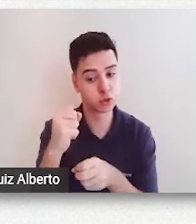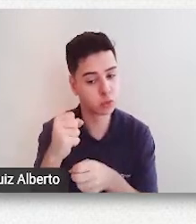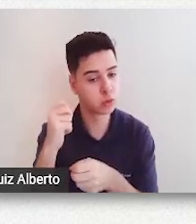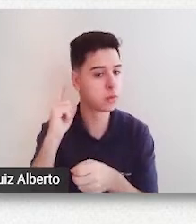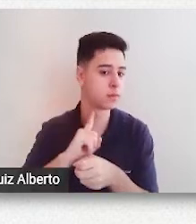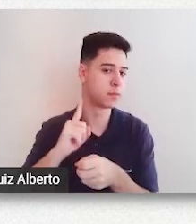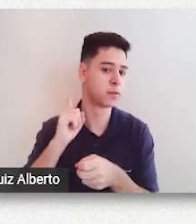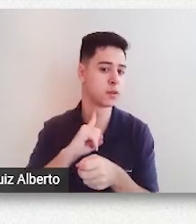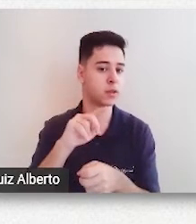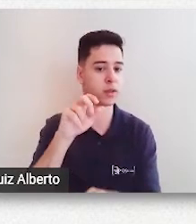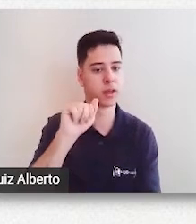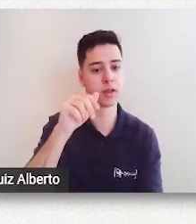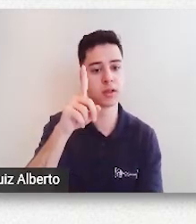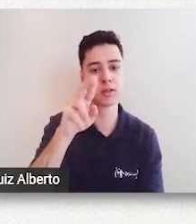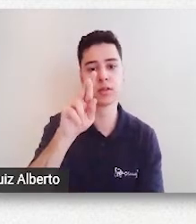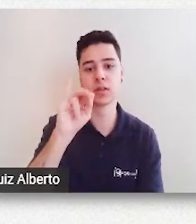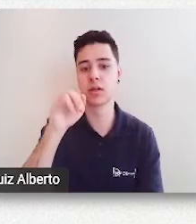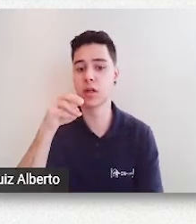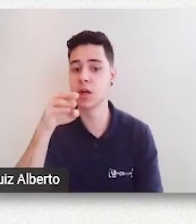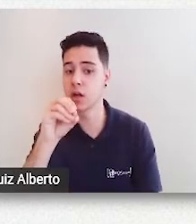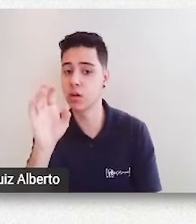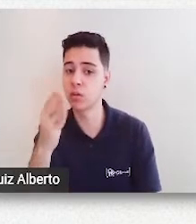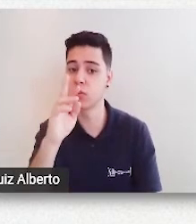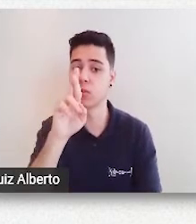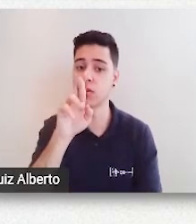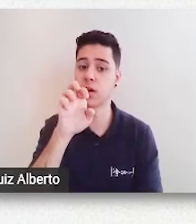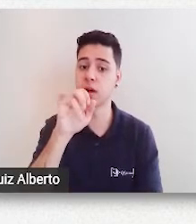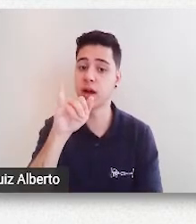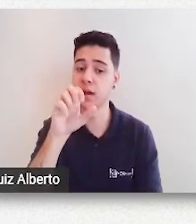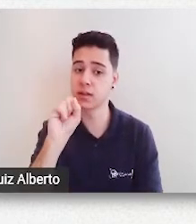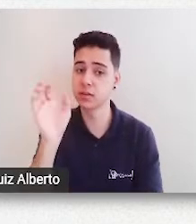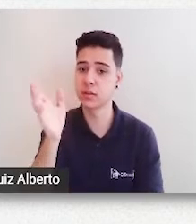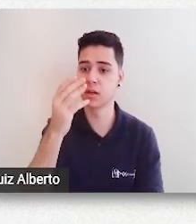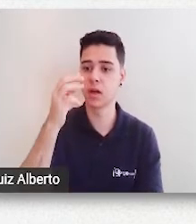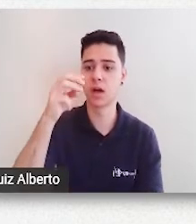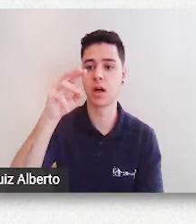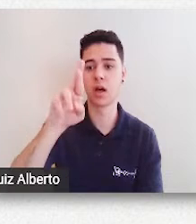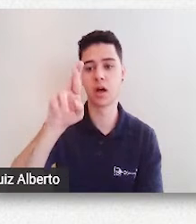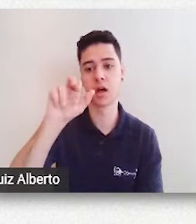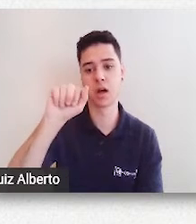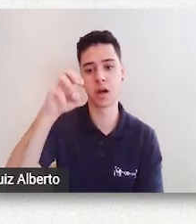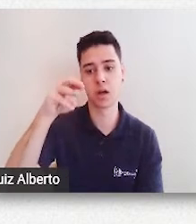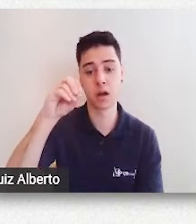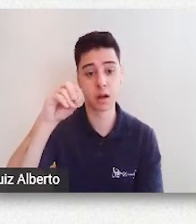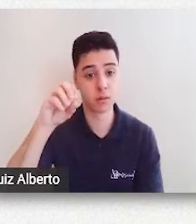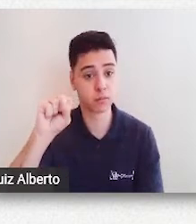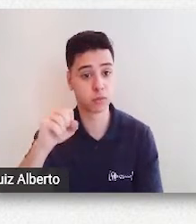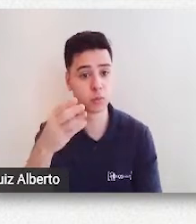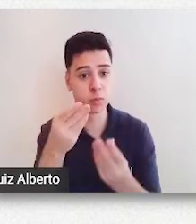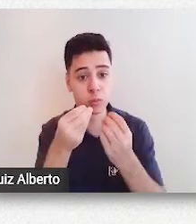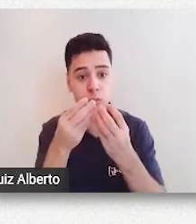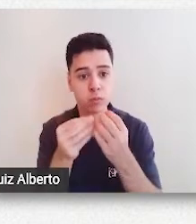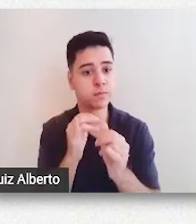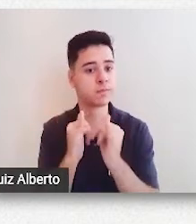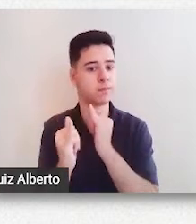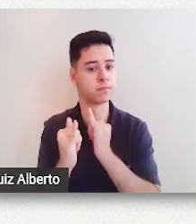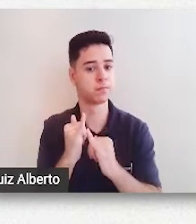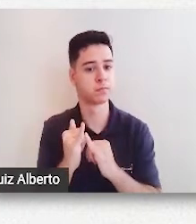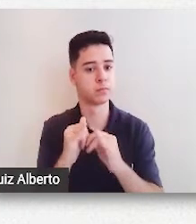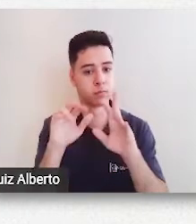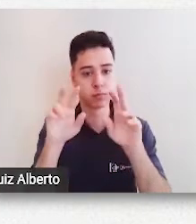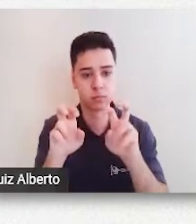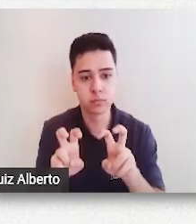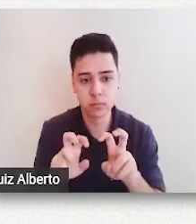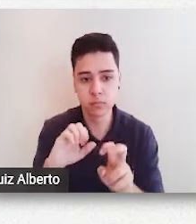Adriano Reis Ramos. Então, muita coisa deles disponíveis na internet, muitas informações sobre São Joaquim também nas